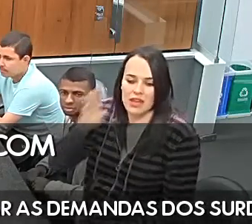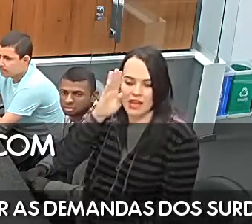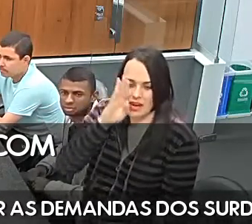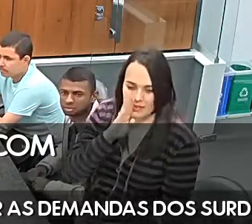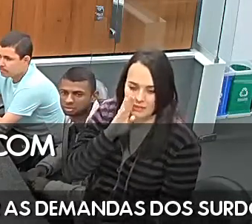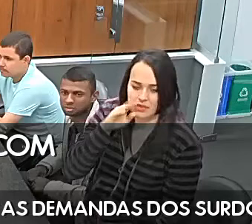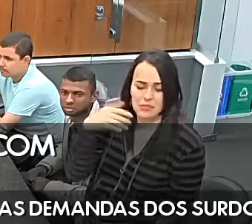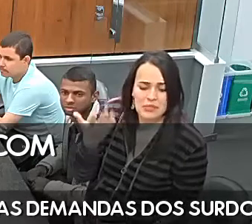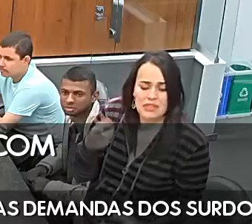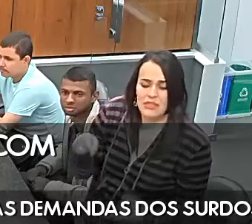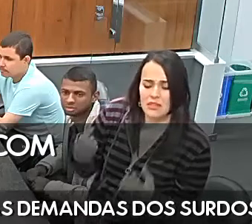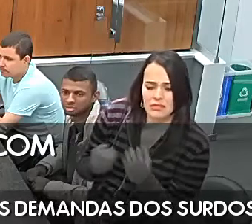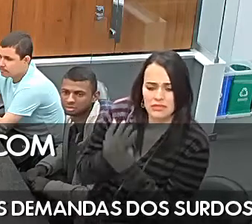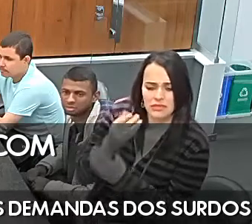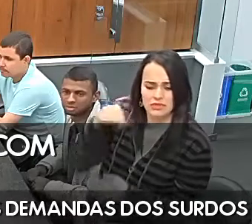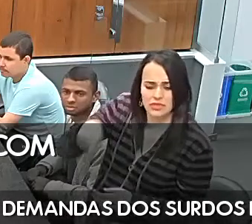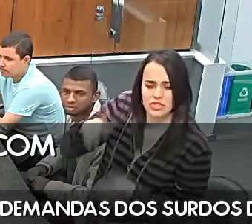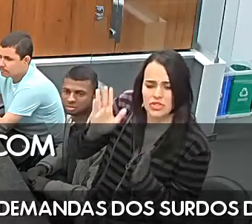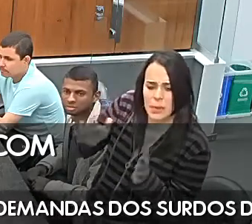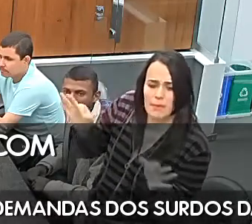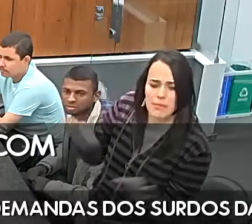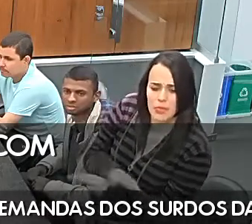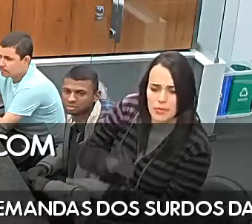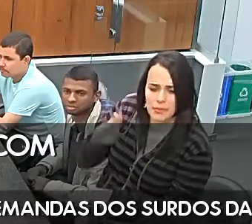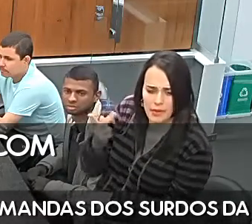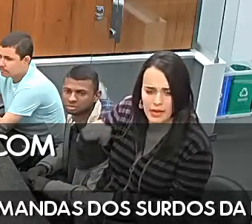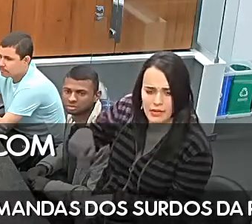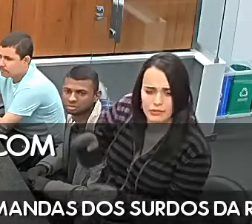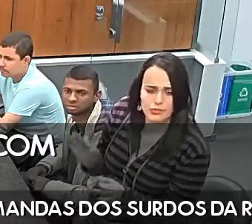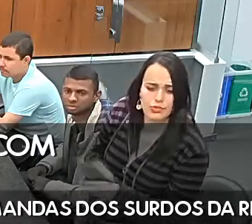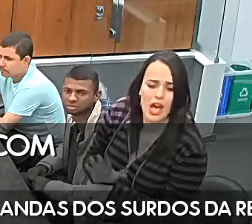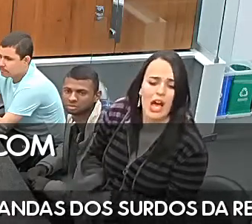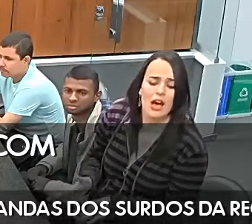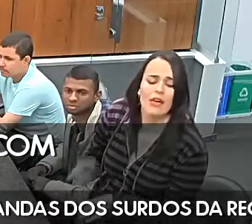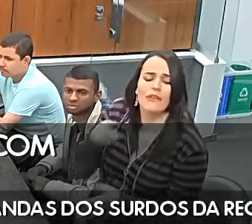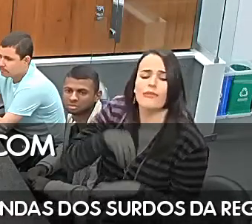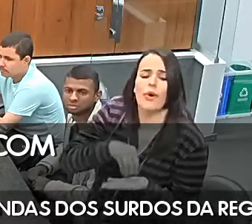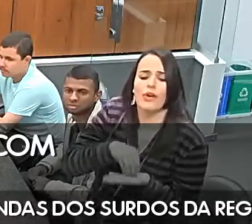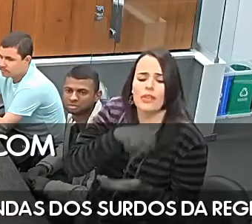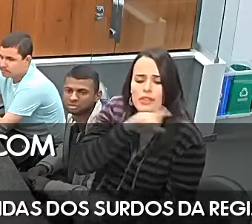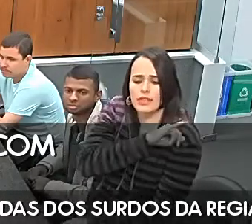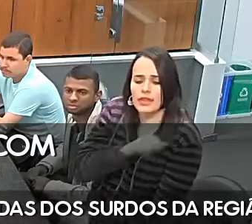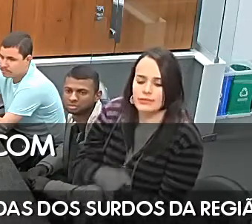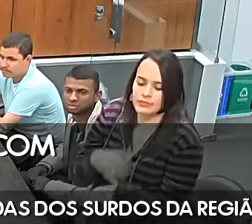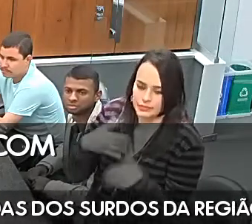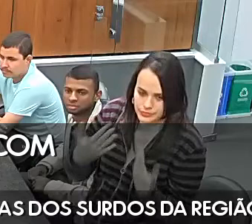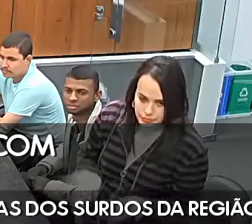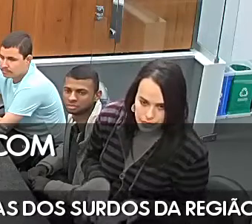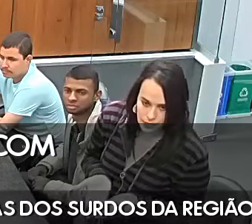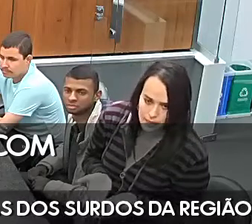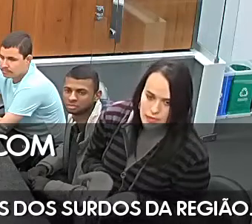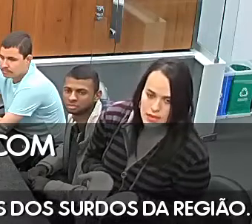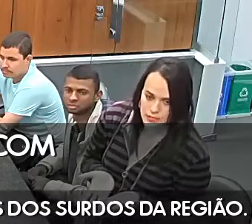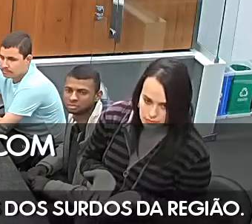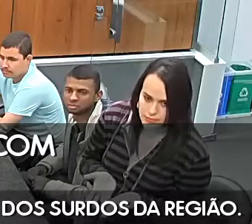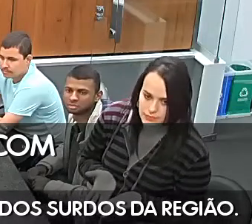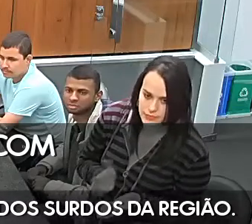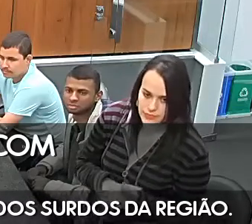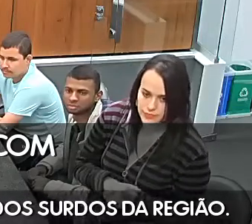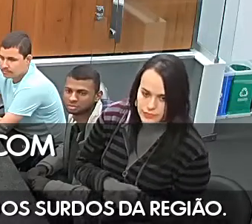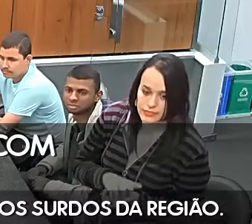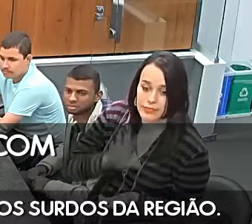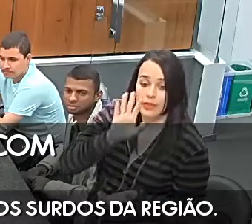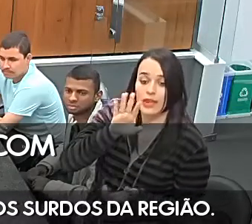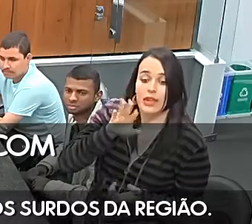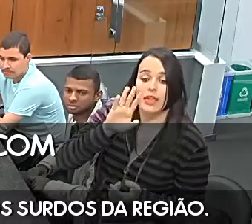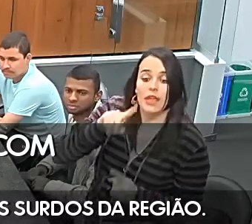É, centro esportivo, alguma coisa que possa ser gratuito para o SUS. Aqui já temos, mas lá ainda não tem isso. Em Itabira nós não temos